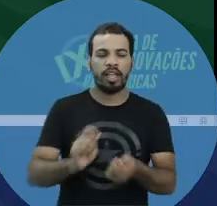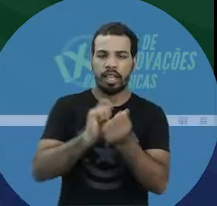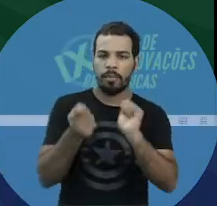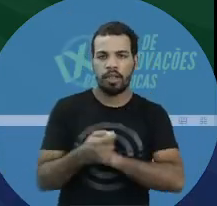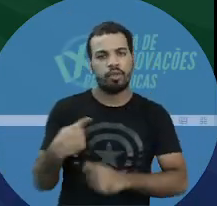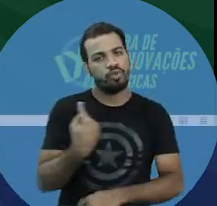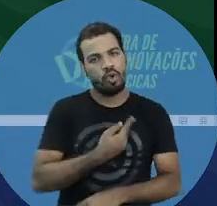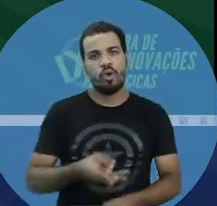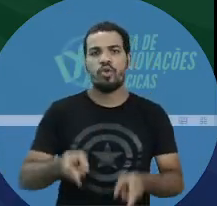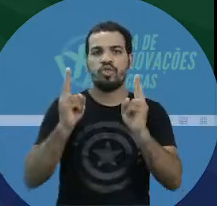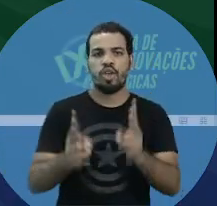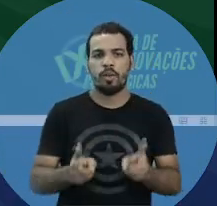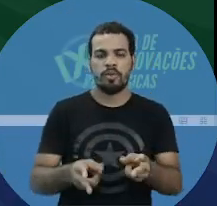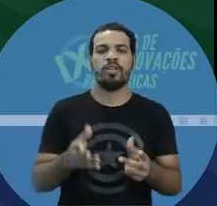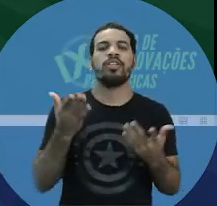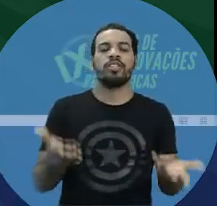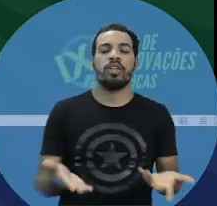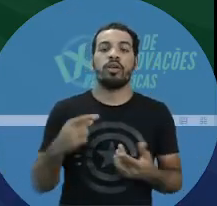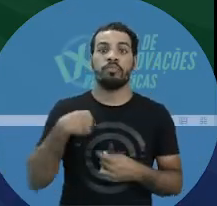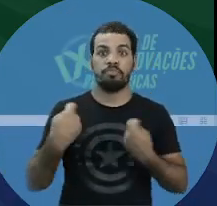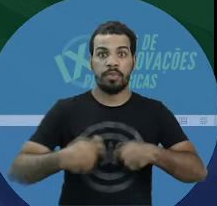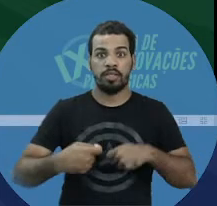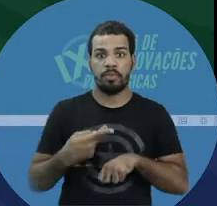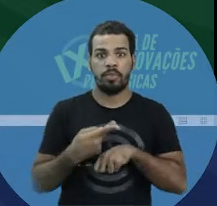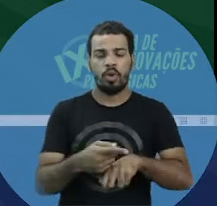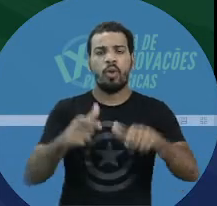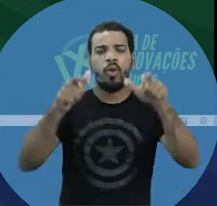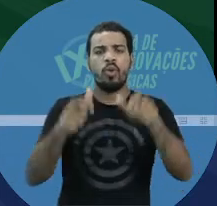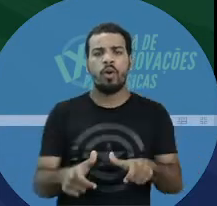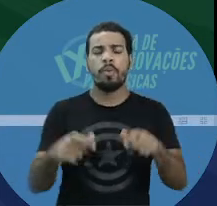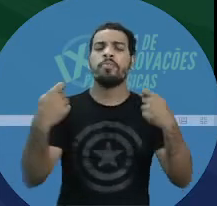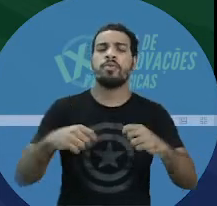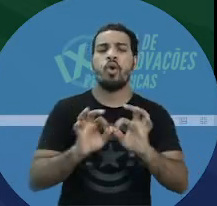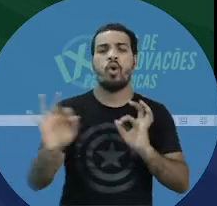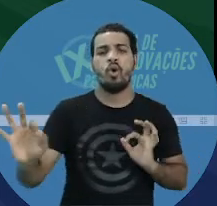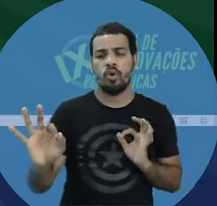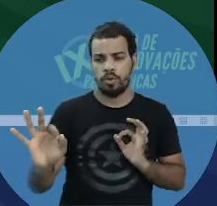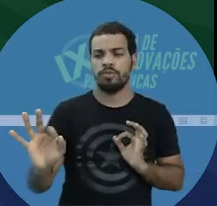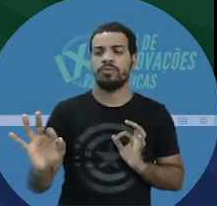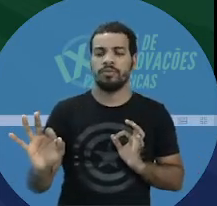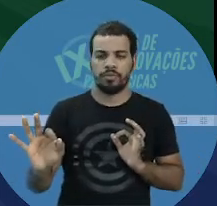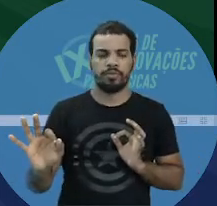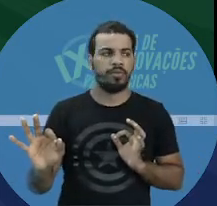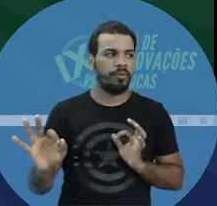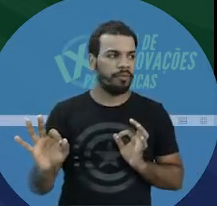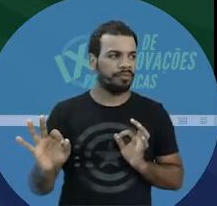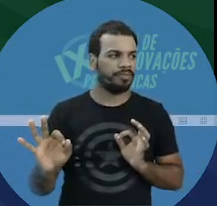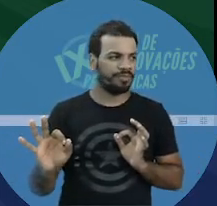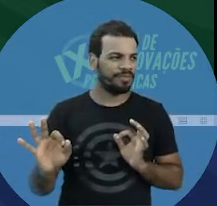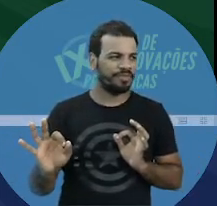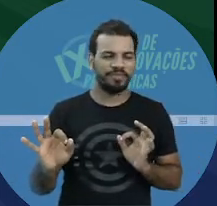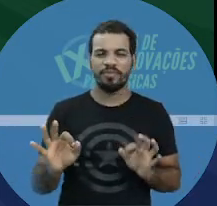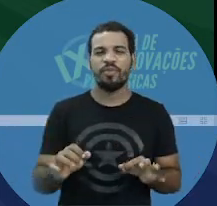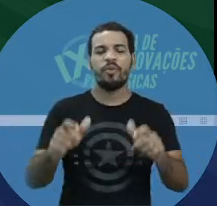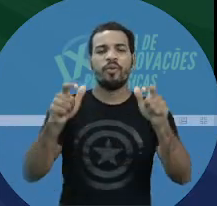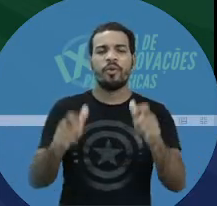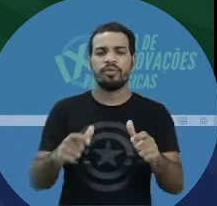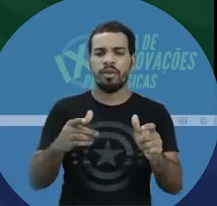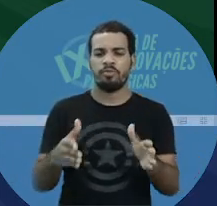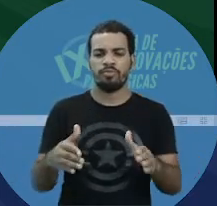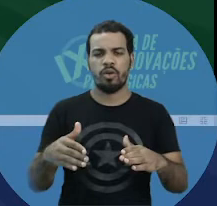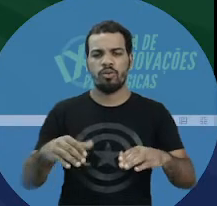assim. Nós tivemos que procurar um local, porque tem que ser longe de esgotos, enfim, um